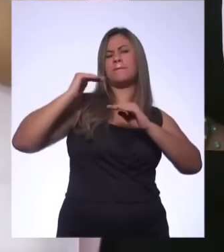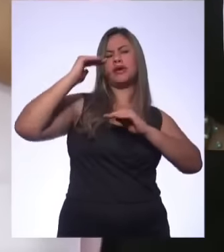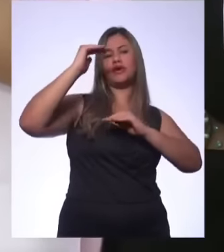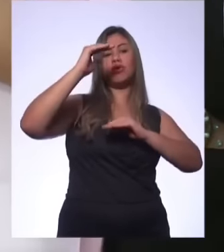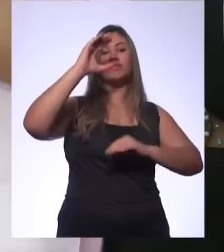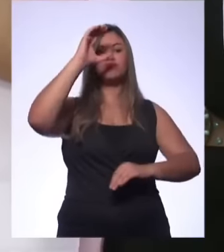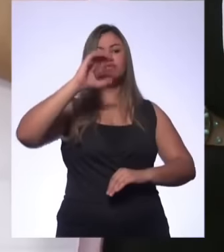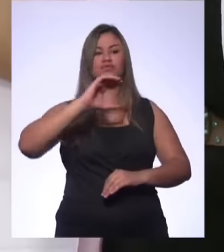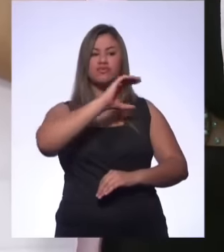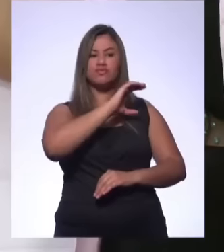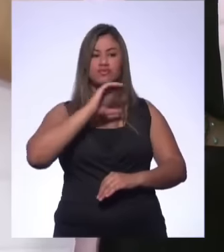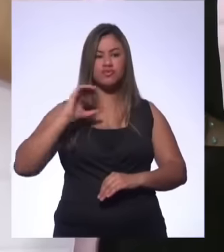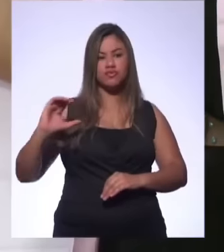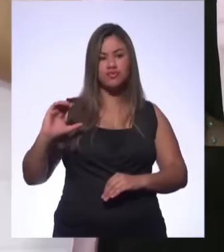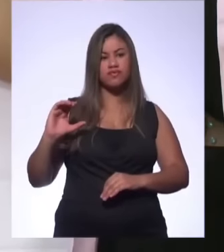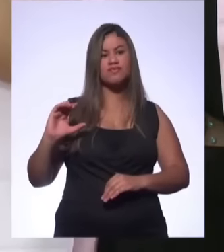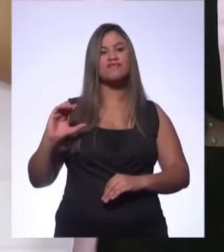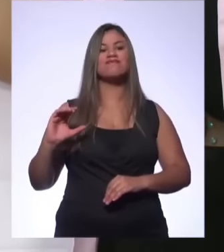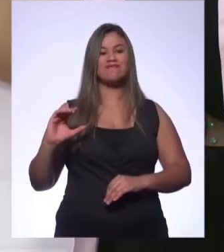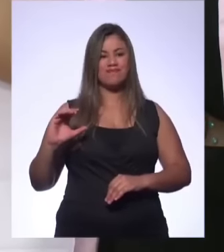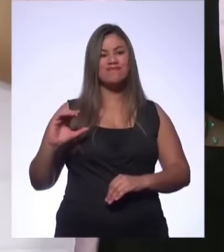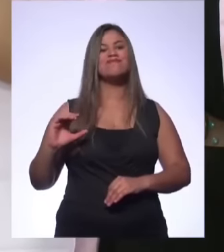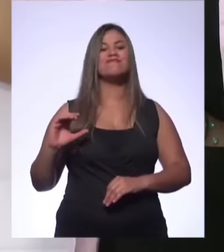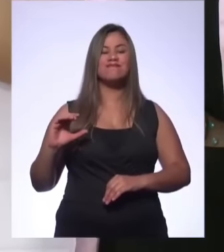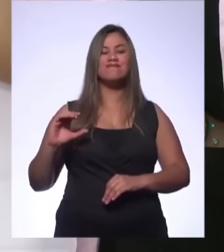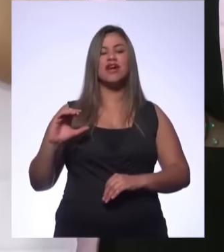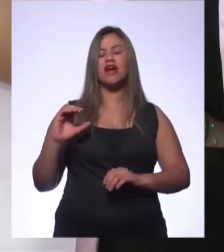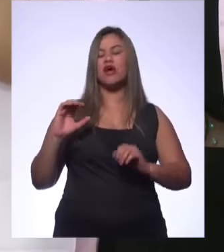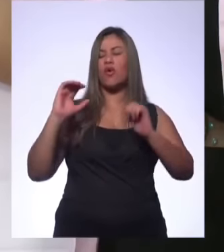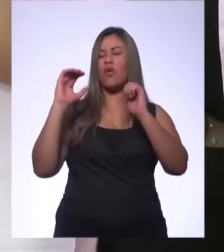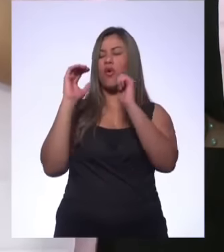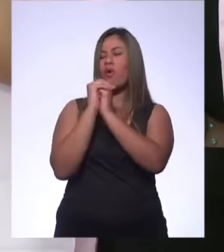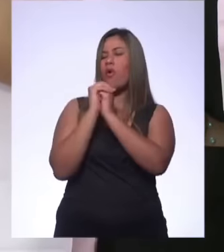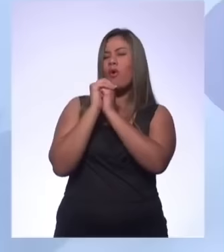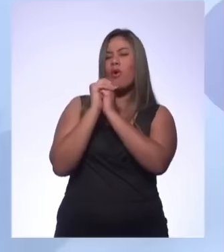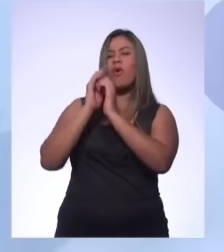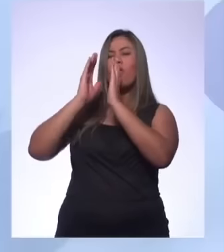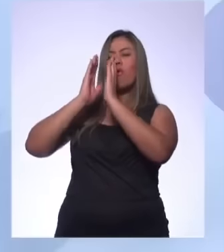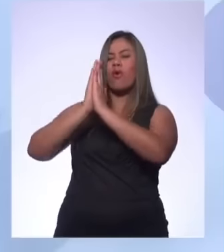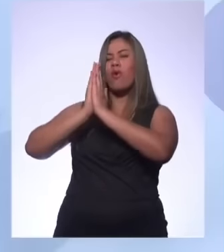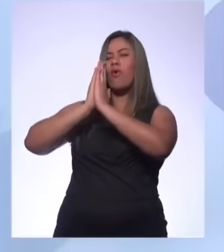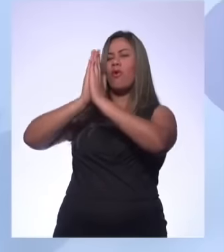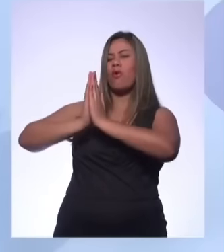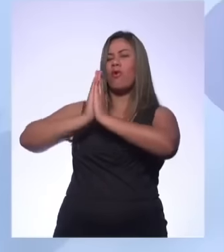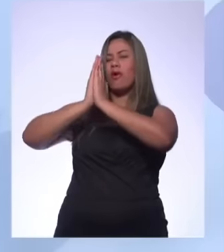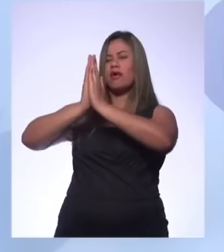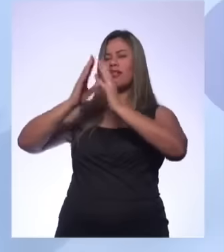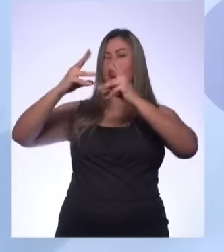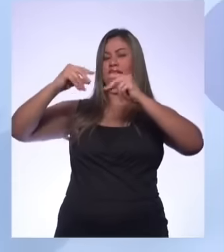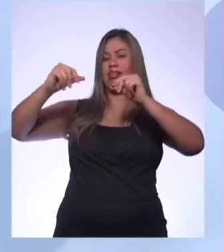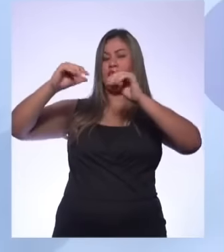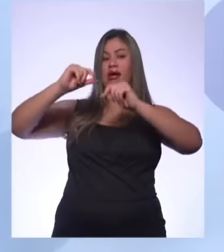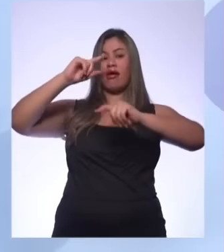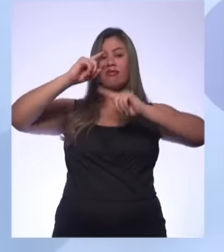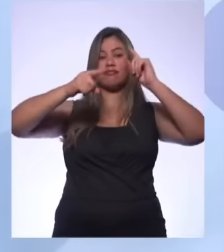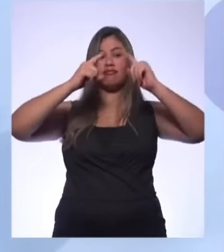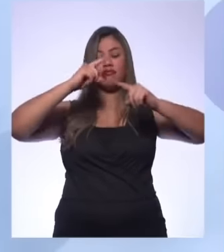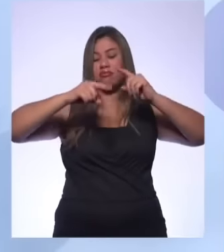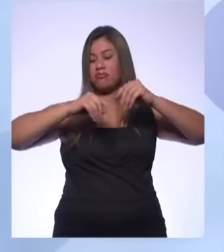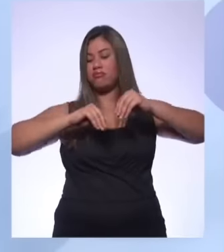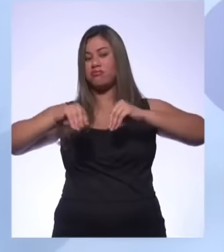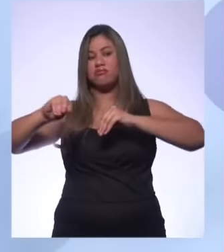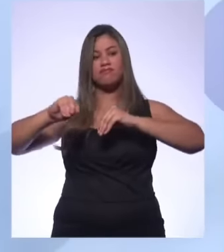clero. O clero, o que ele faz? Ele ora. Né? Ele ora, ele cuida das terras também, ele distribui